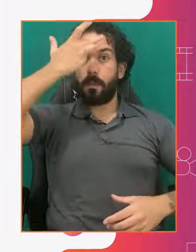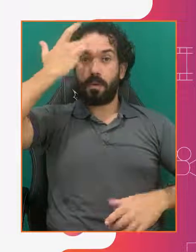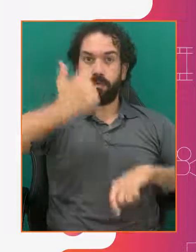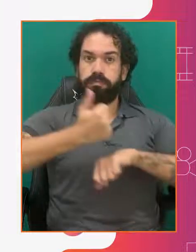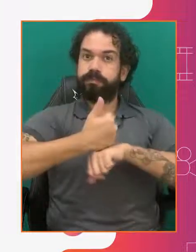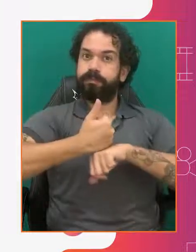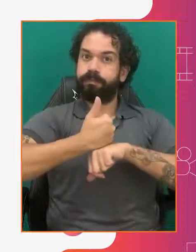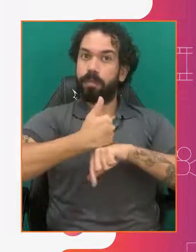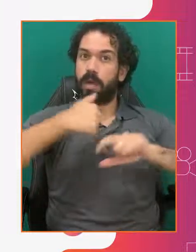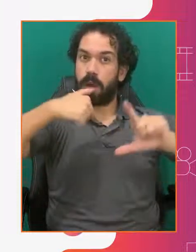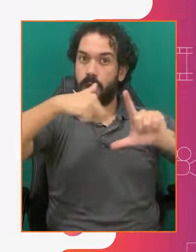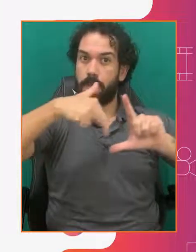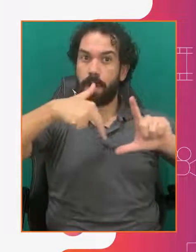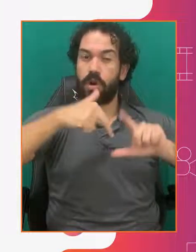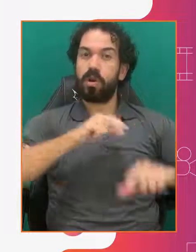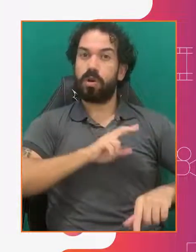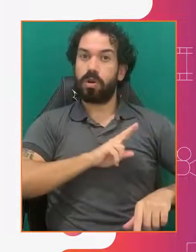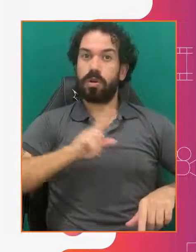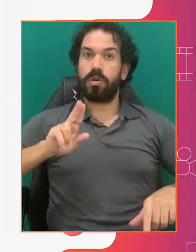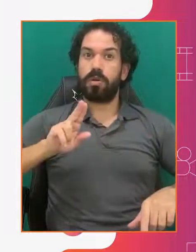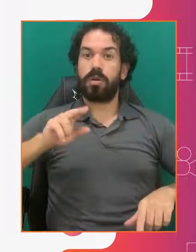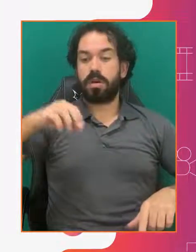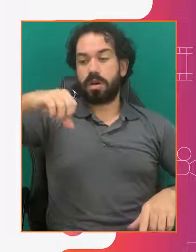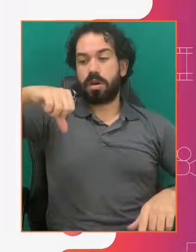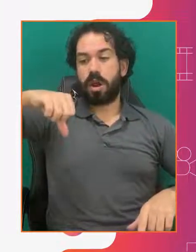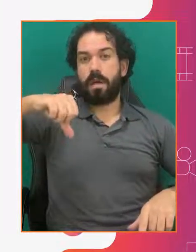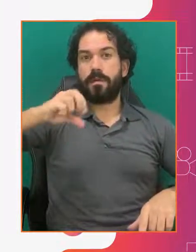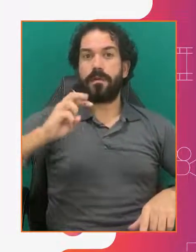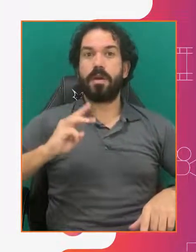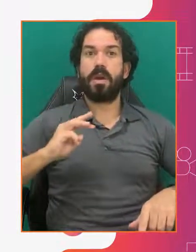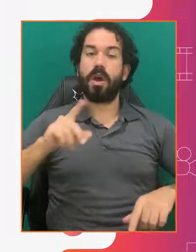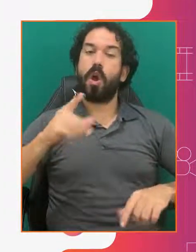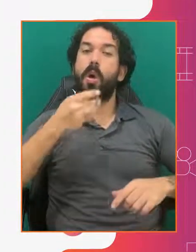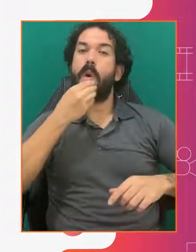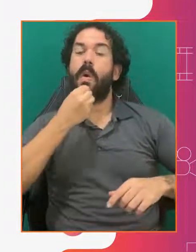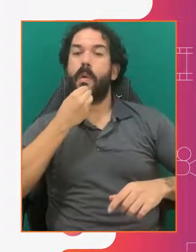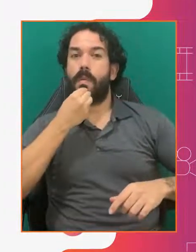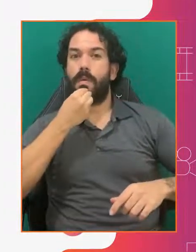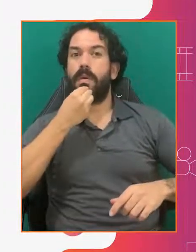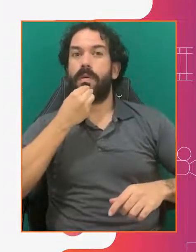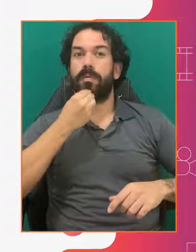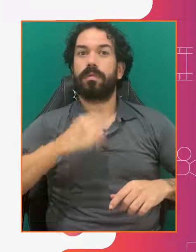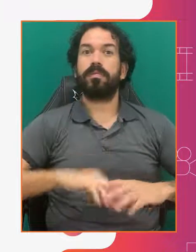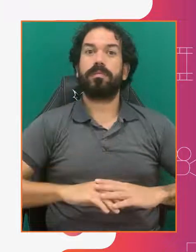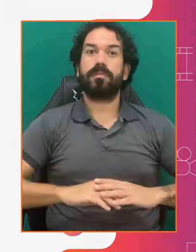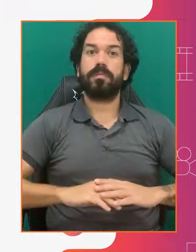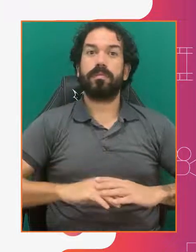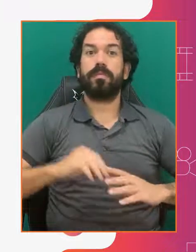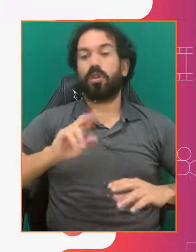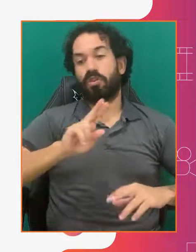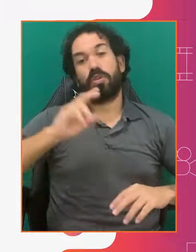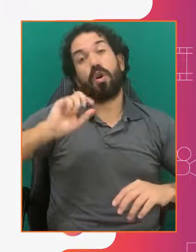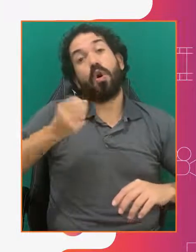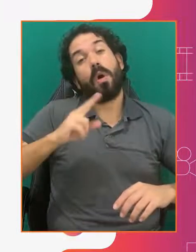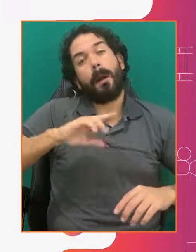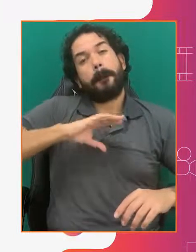animadores, que são chamados de The Nine Old Men, ou em português, os 9